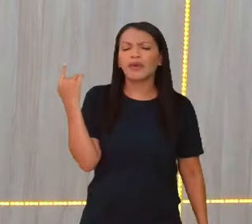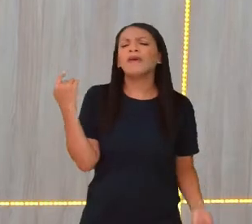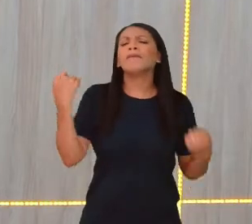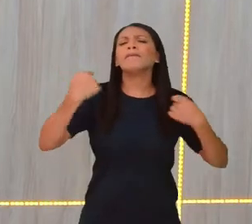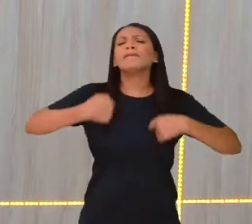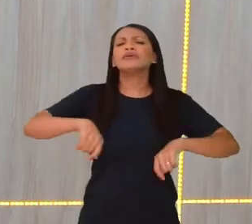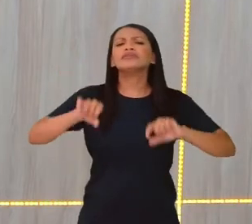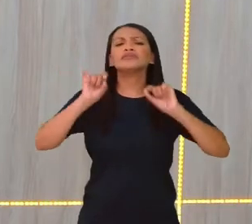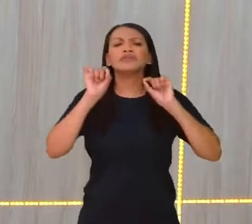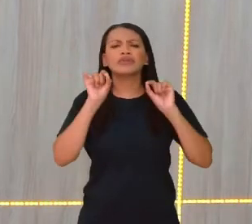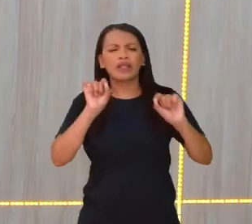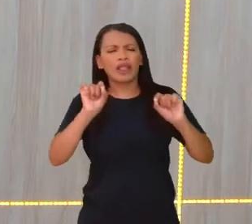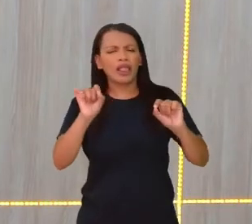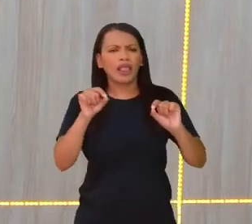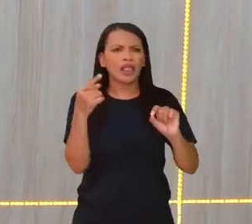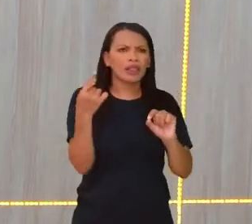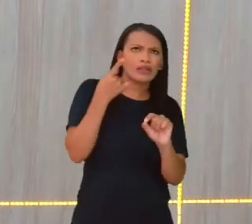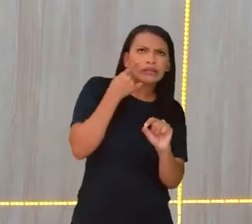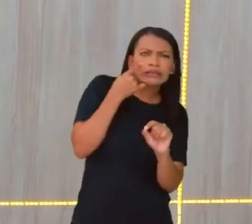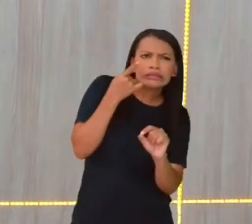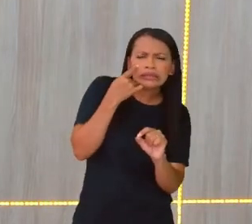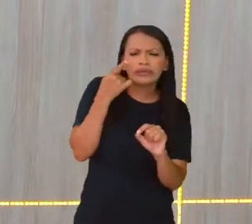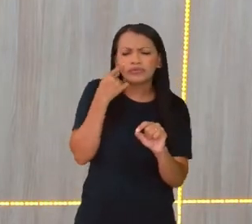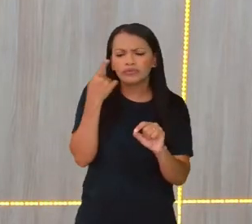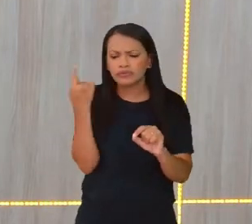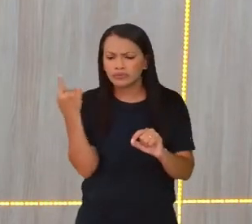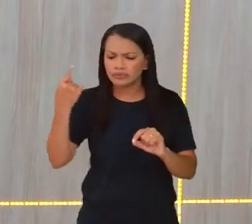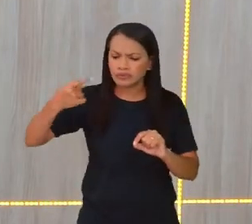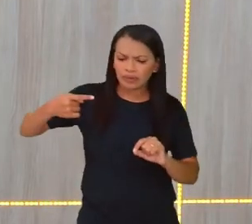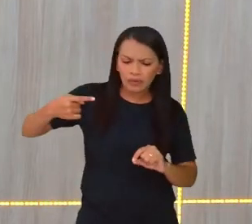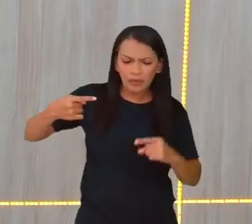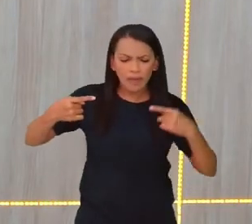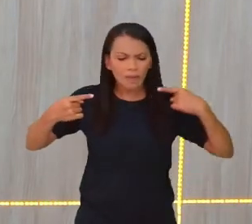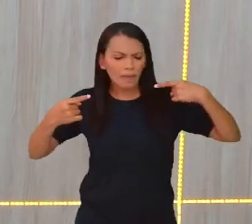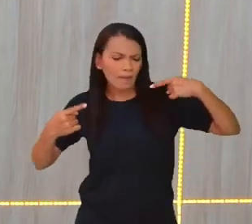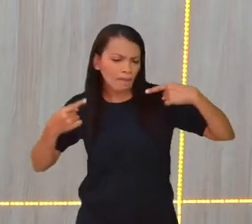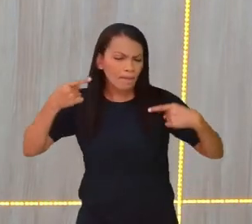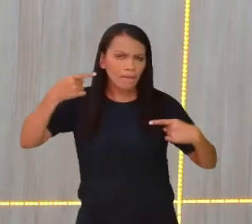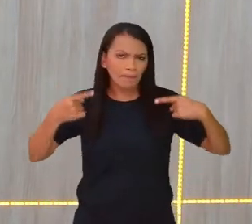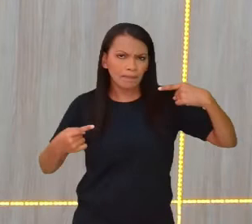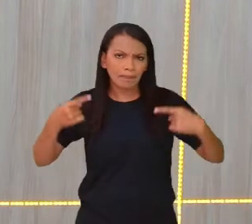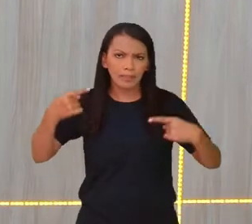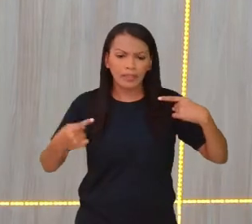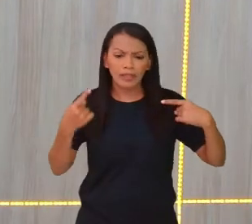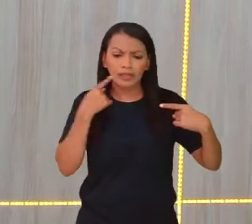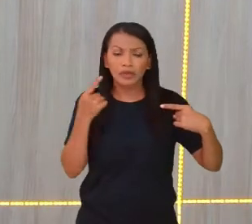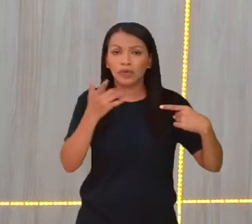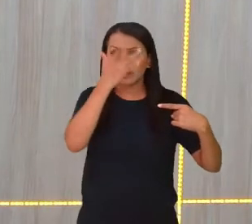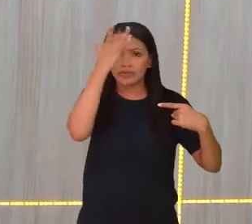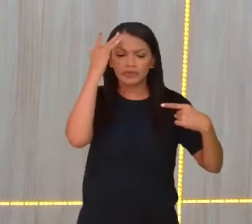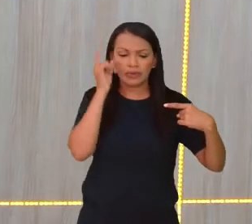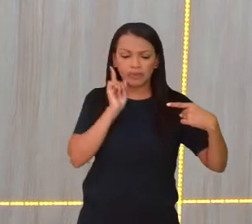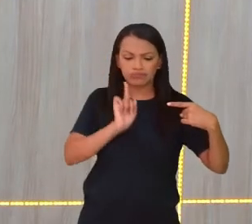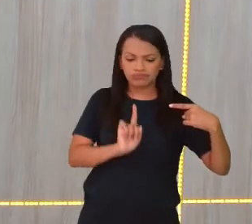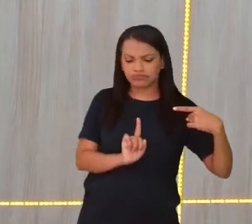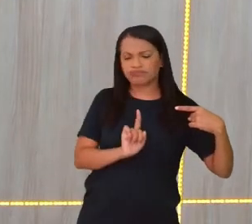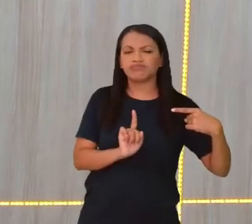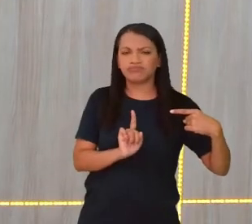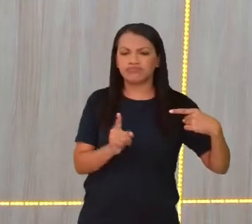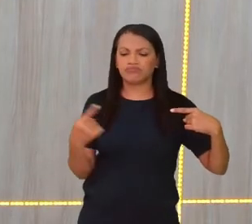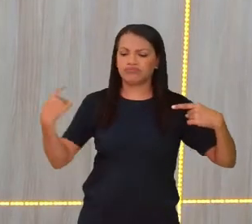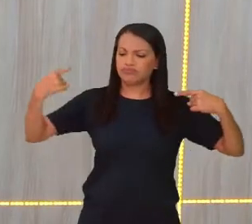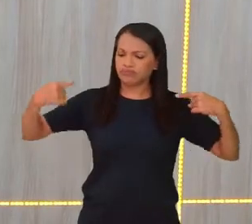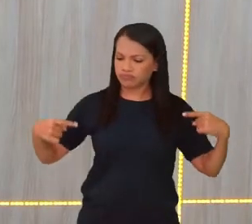ser subjugado, né? Então, ele está ali numa relação entre os dois. E aí,